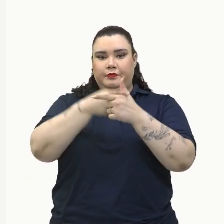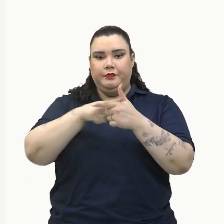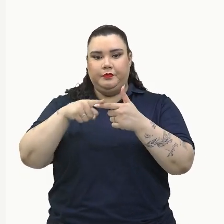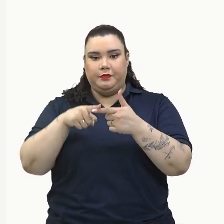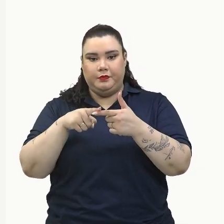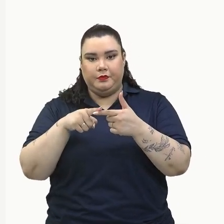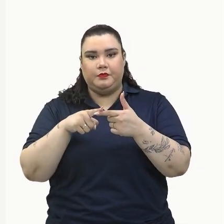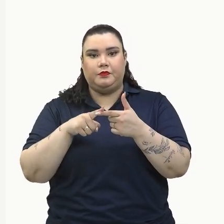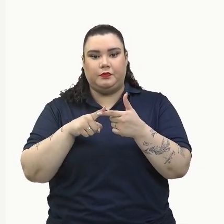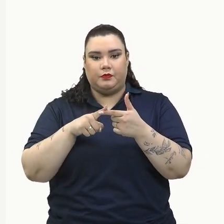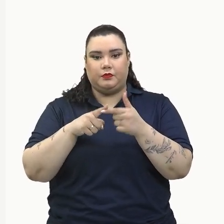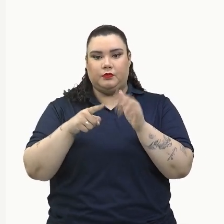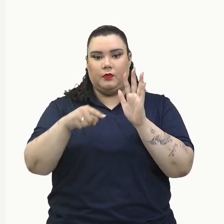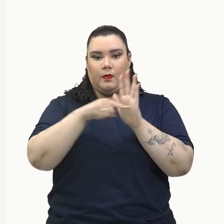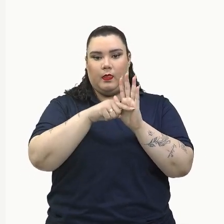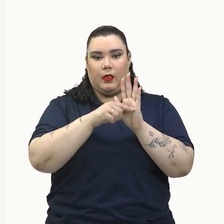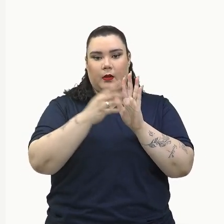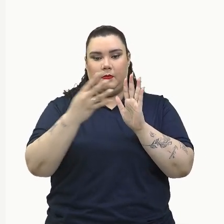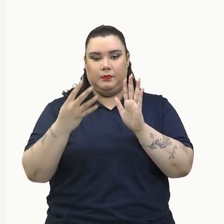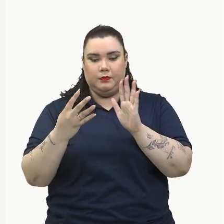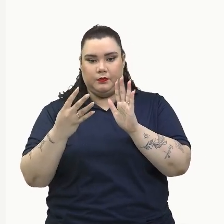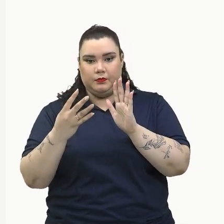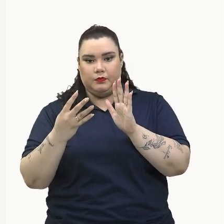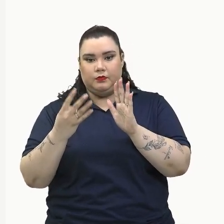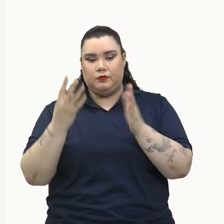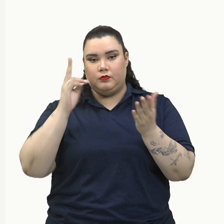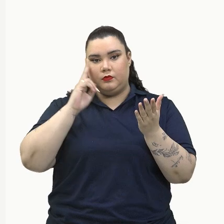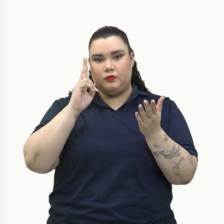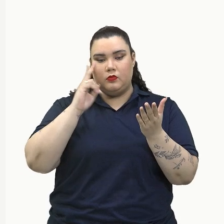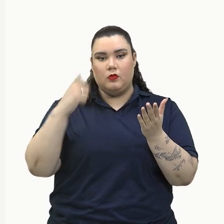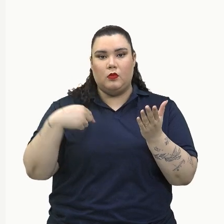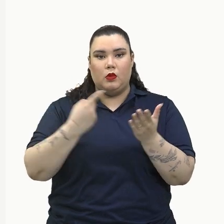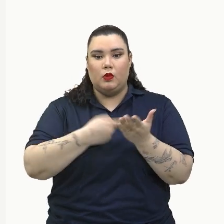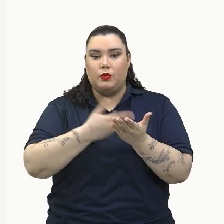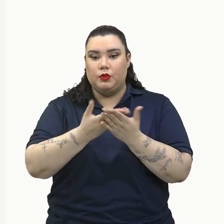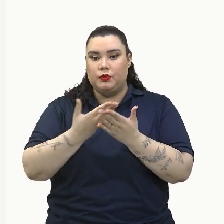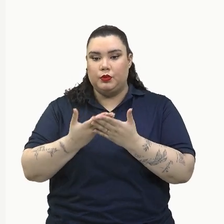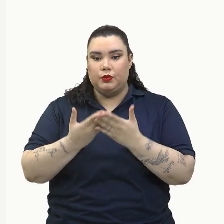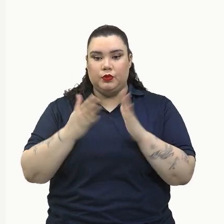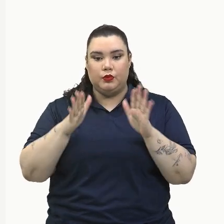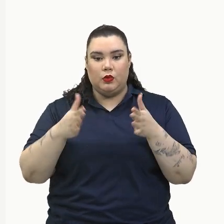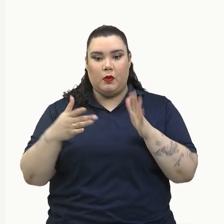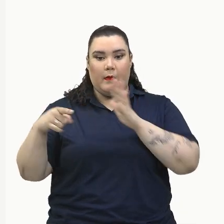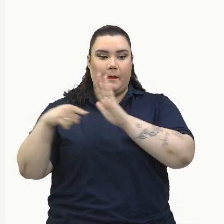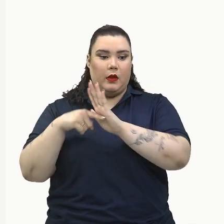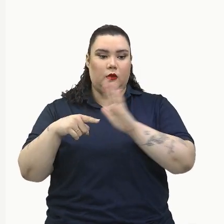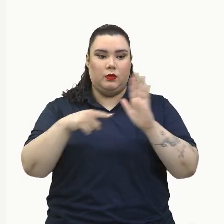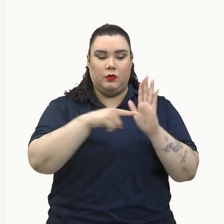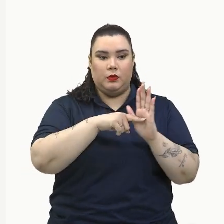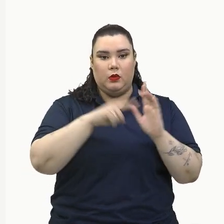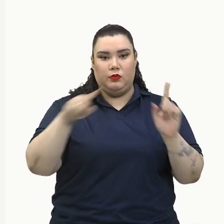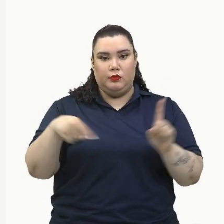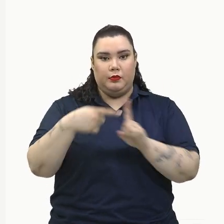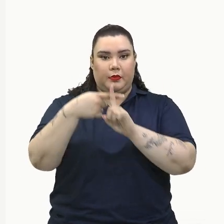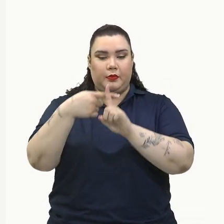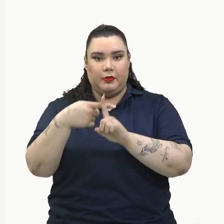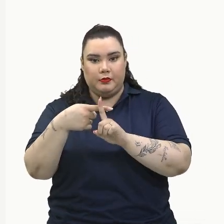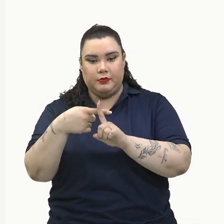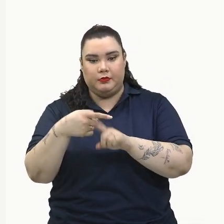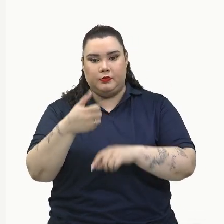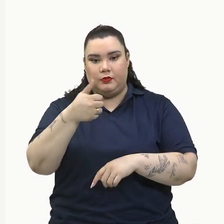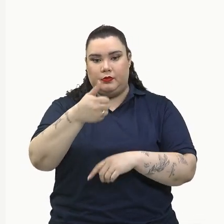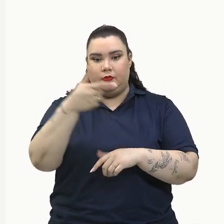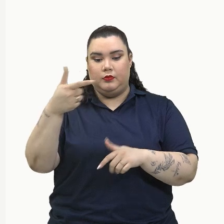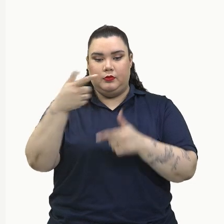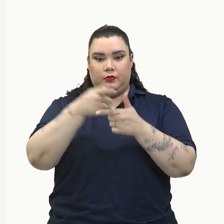por menos 4, né? Aí é aquela história que nós vimos no exemplo anterior. Menos por menos vai dar mais. 12 dividido